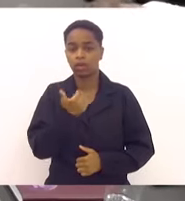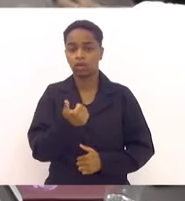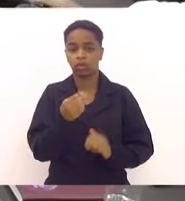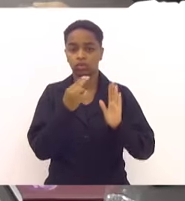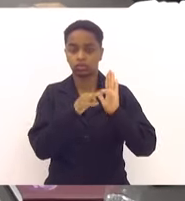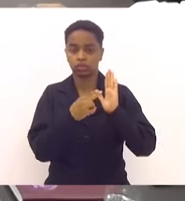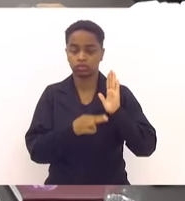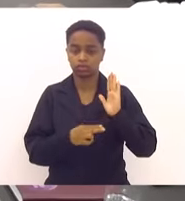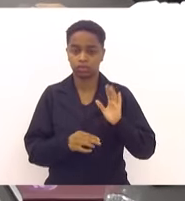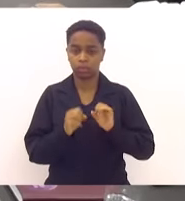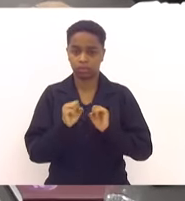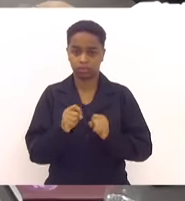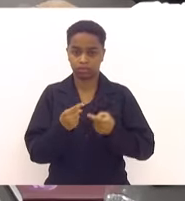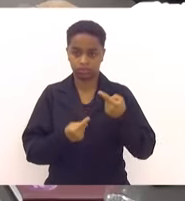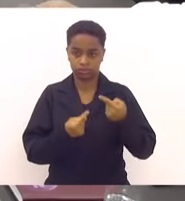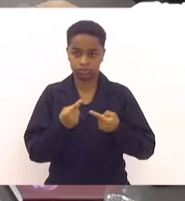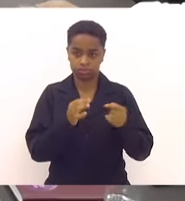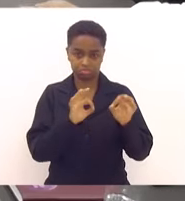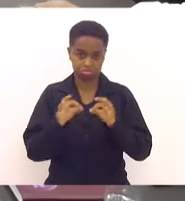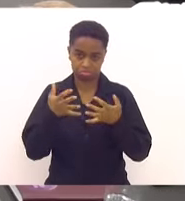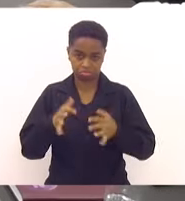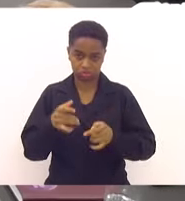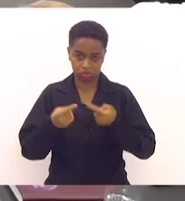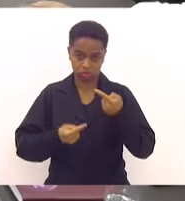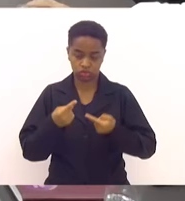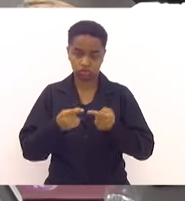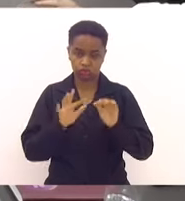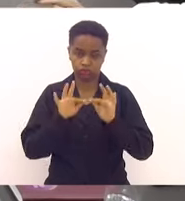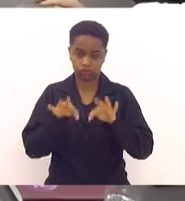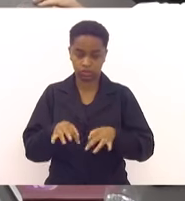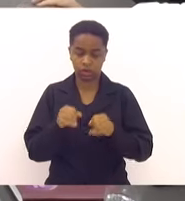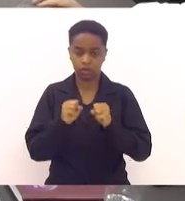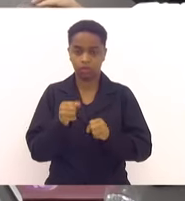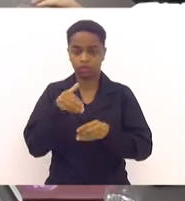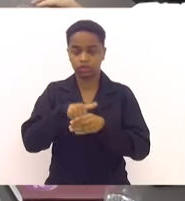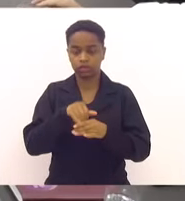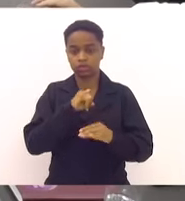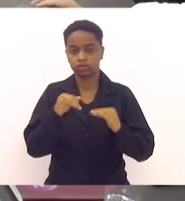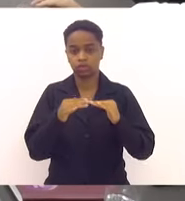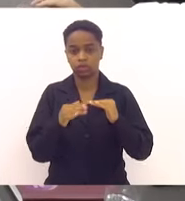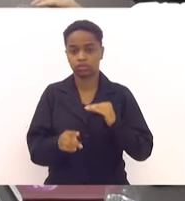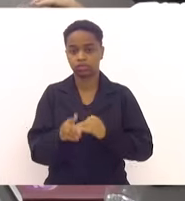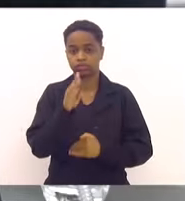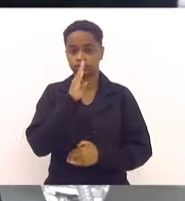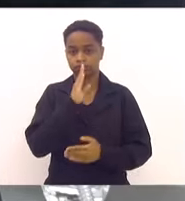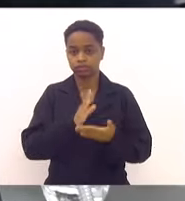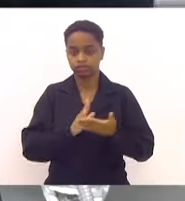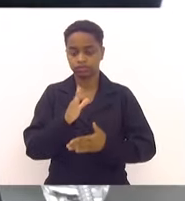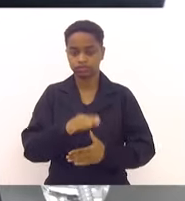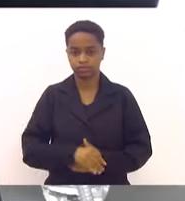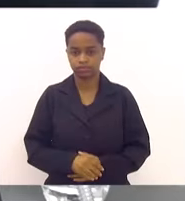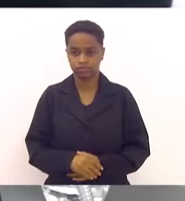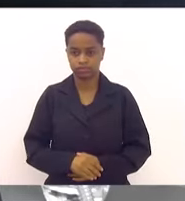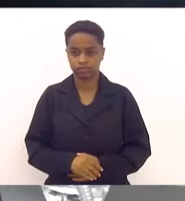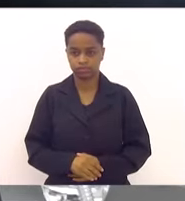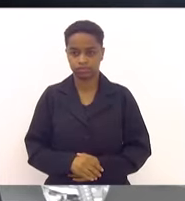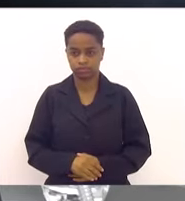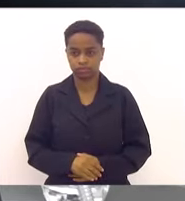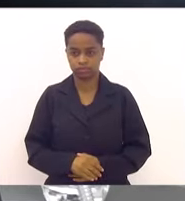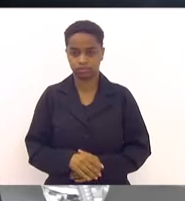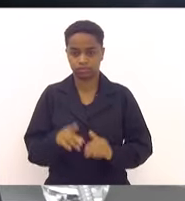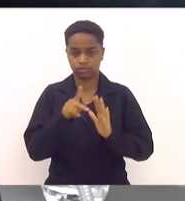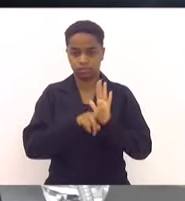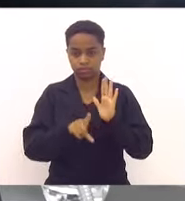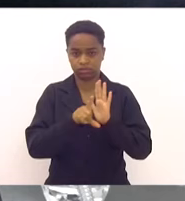Perfeito. Não havendo quem queira discutir, encerrada a discussão. Em votação, os senhores que aprovam, permaneçam como estão, aprovado.